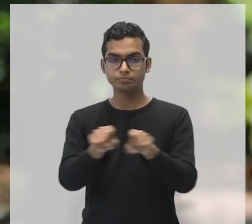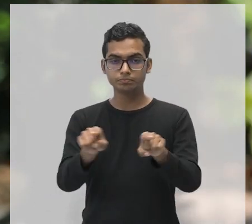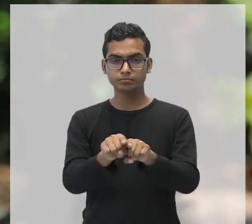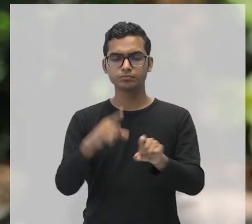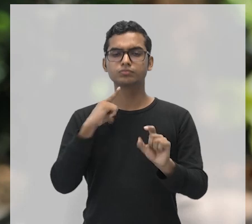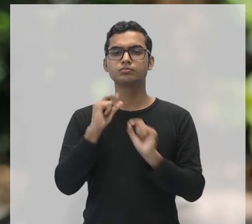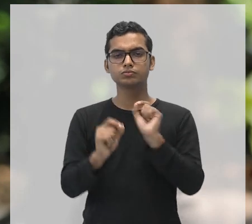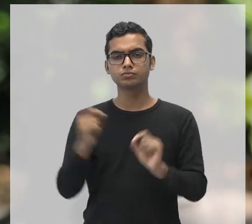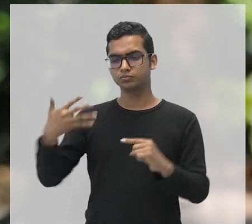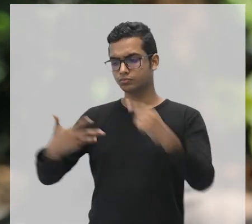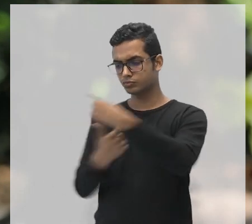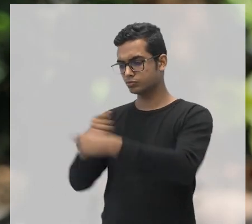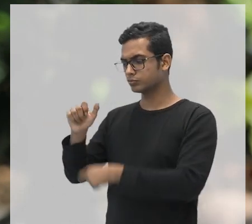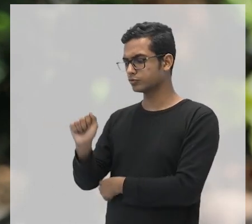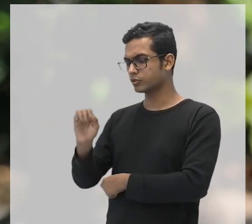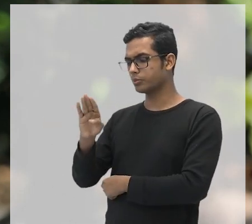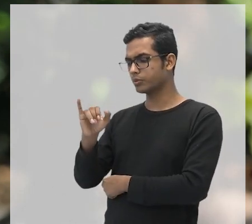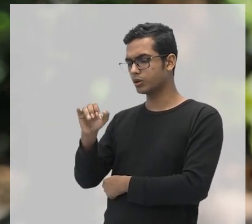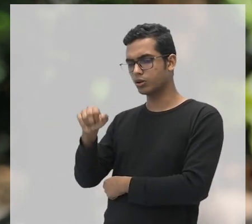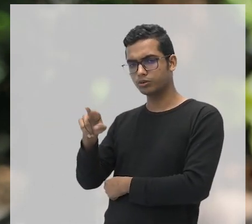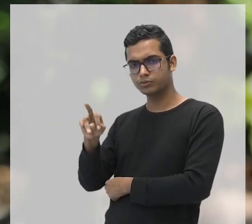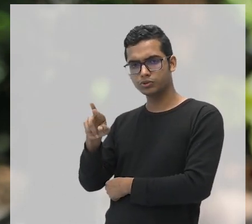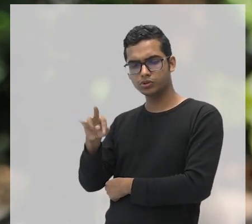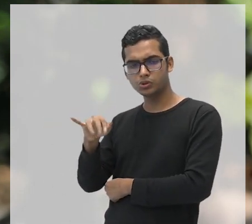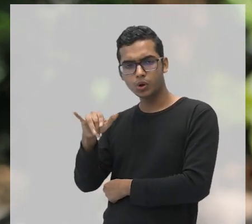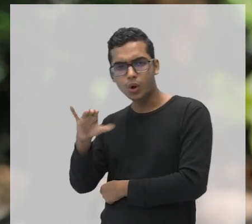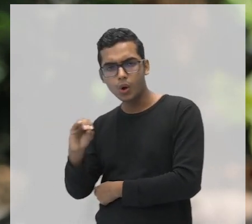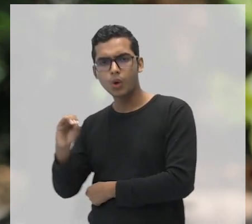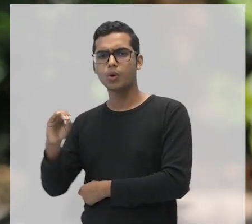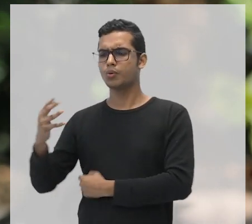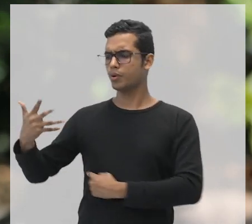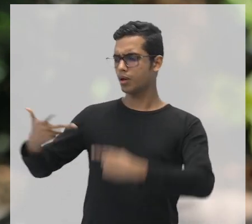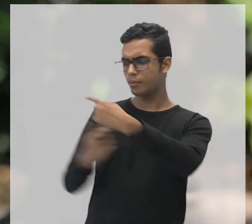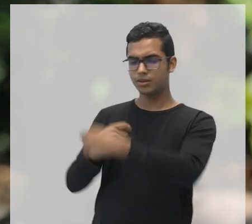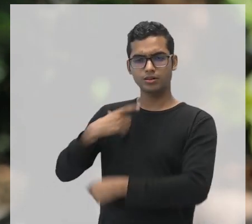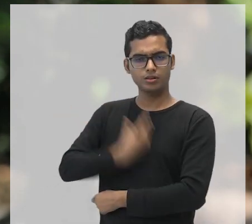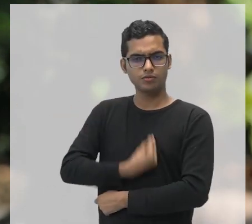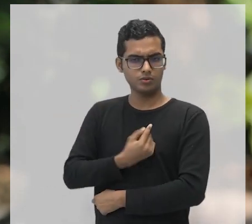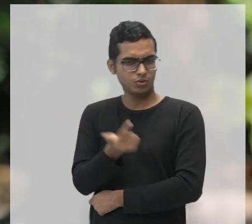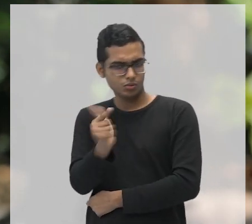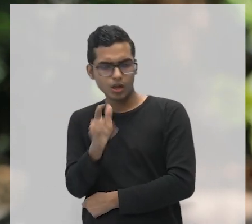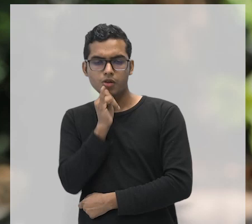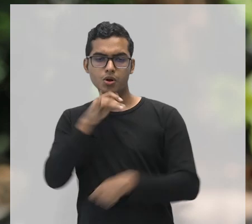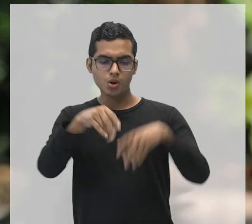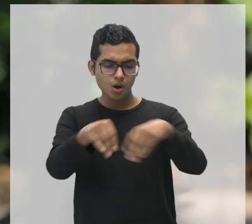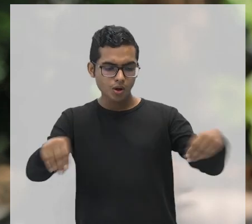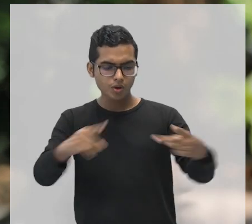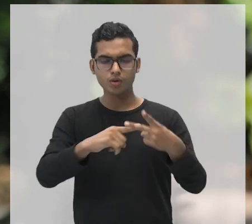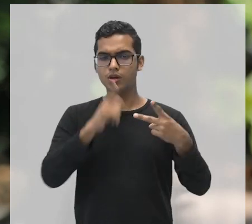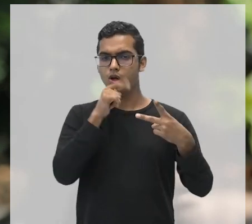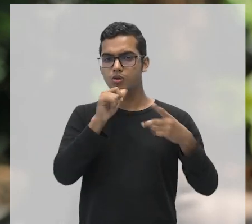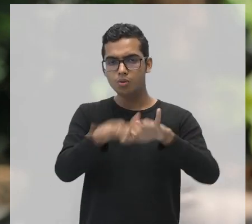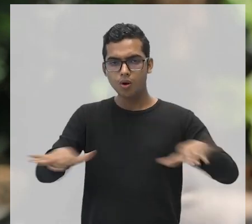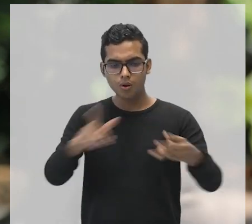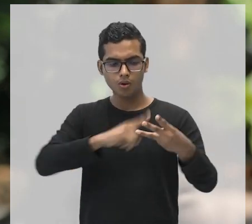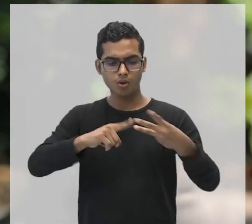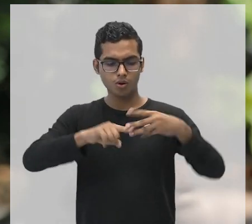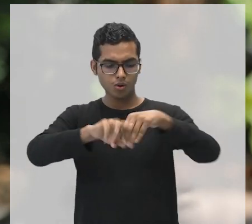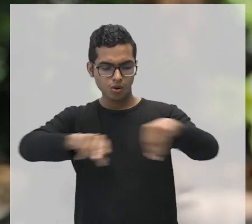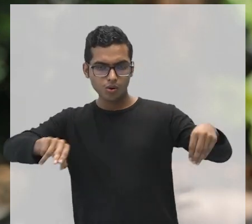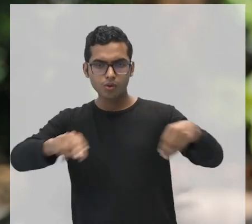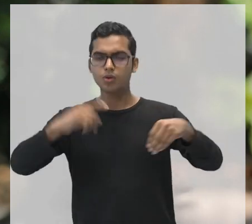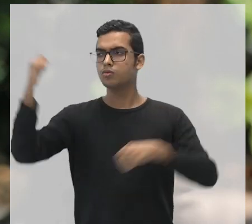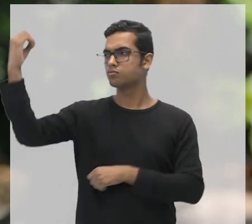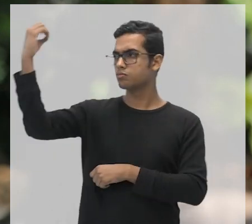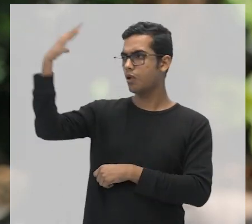pelos componentes abióticos, são aqueles elementos não vivos, o solo, a água, os minerais, a